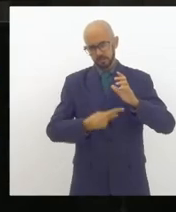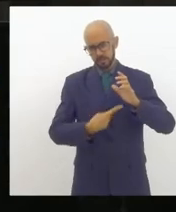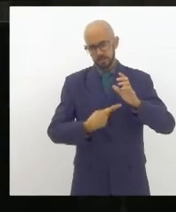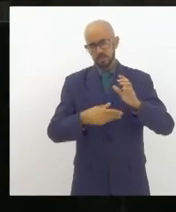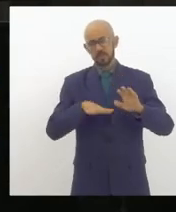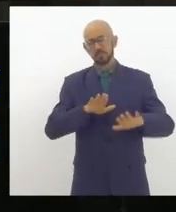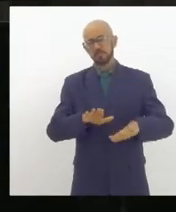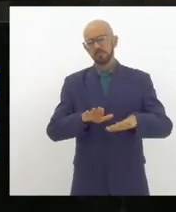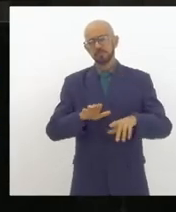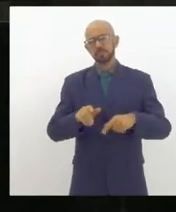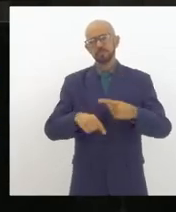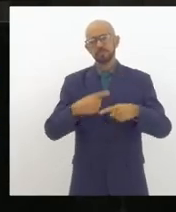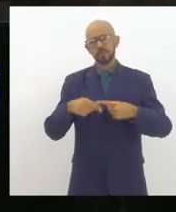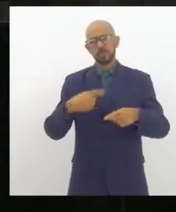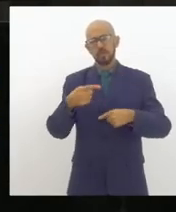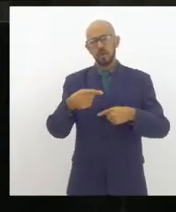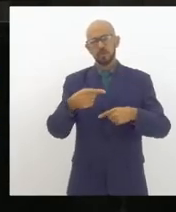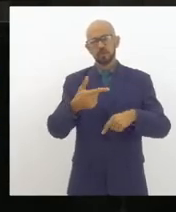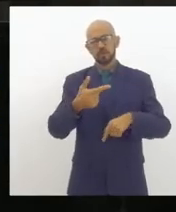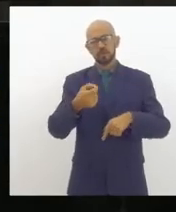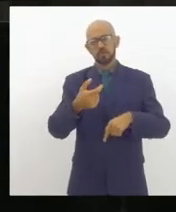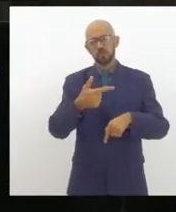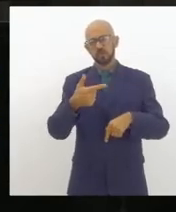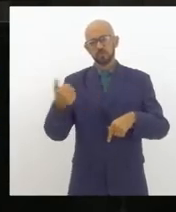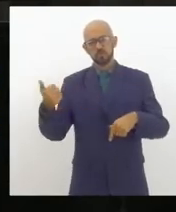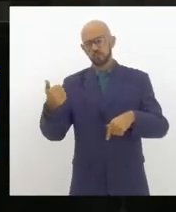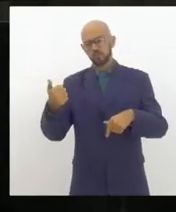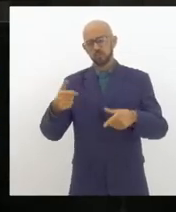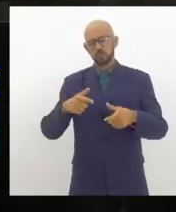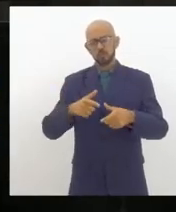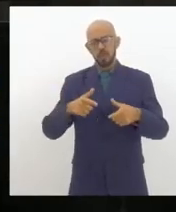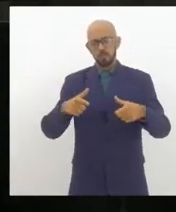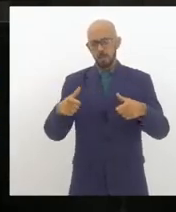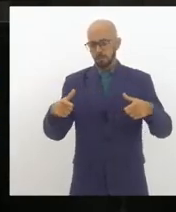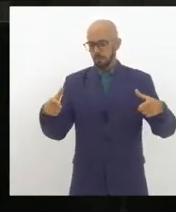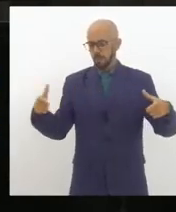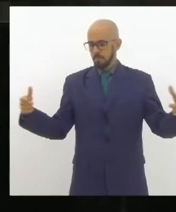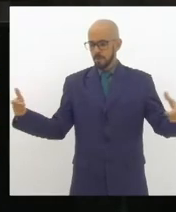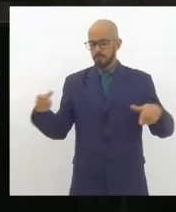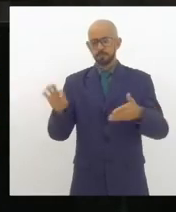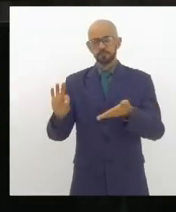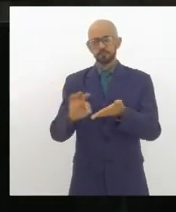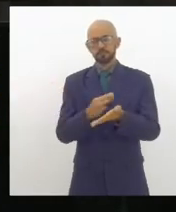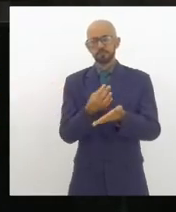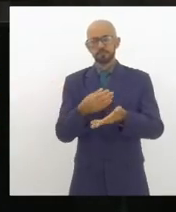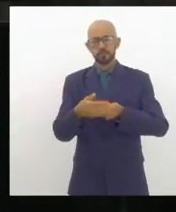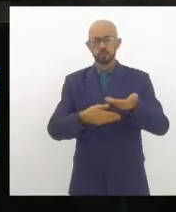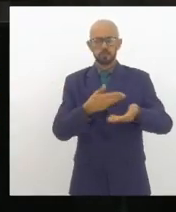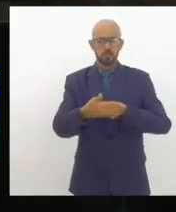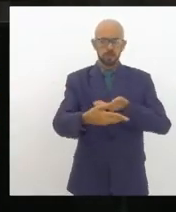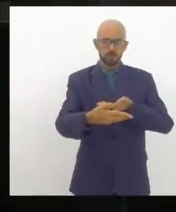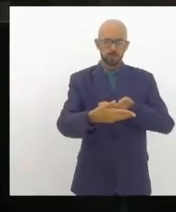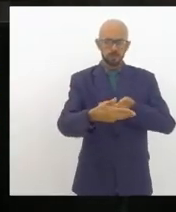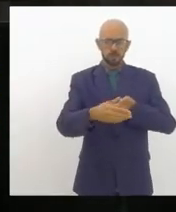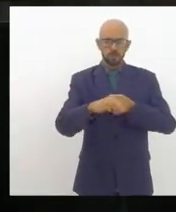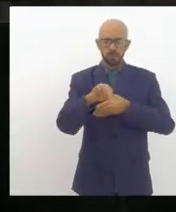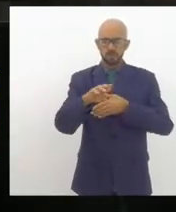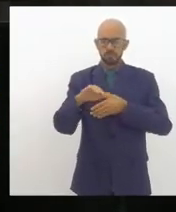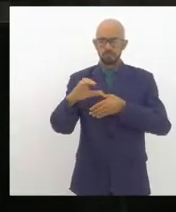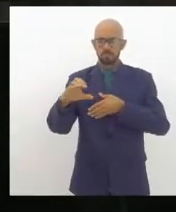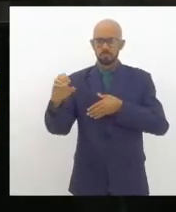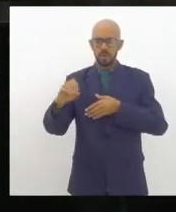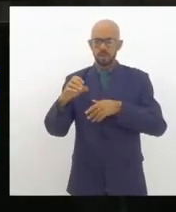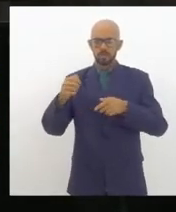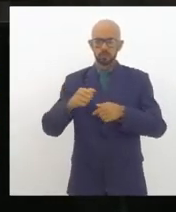Segundo semestre de 21 para cá, começou a se expandir, fazendo termos de cooperação. E, a partir de março, com manto